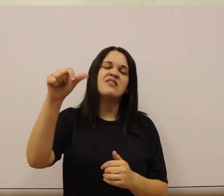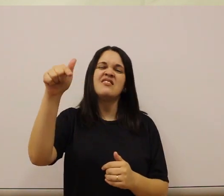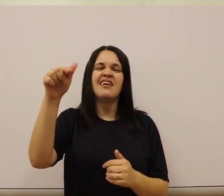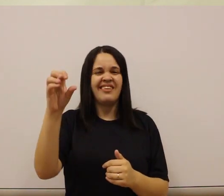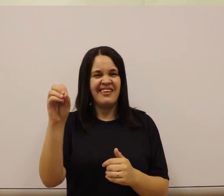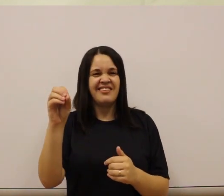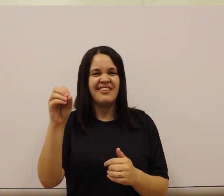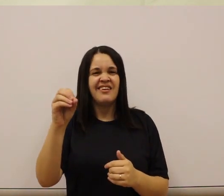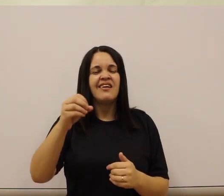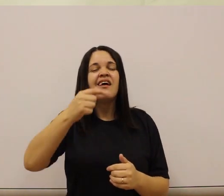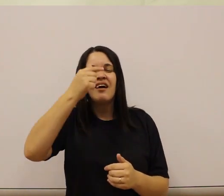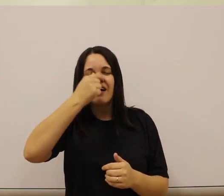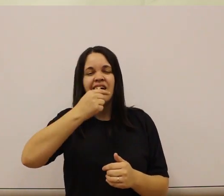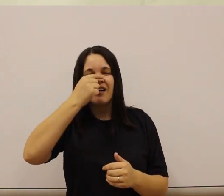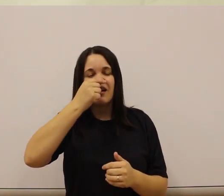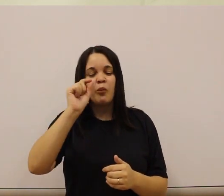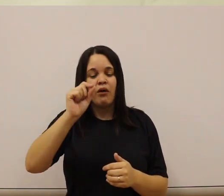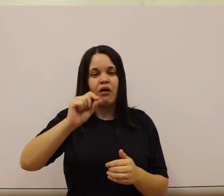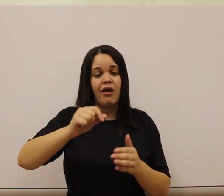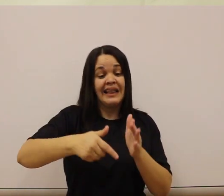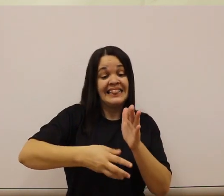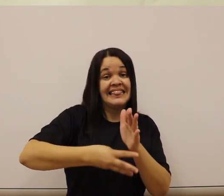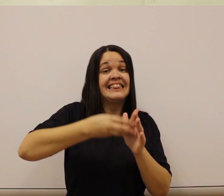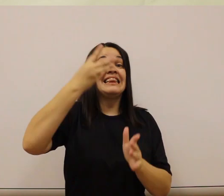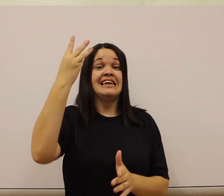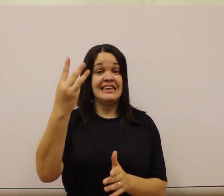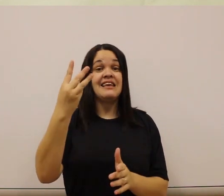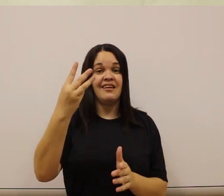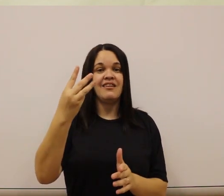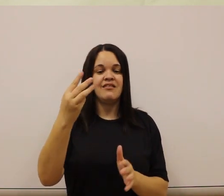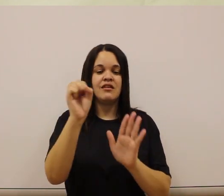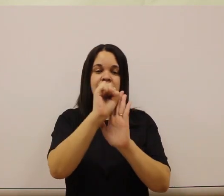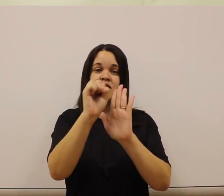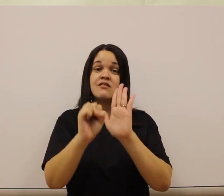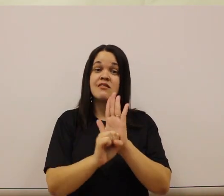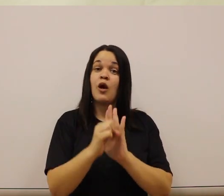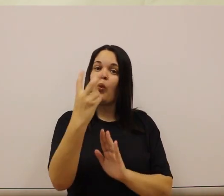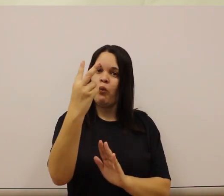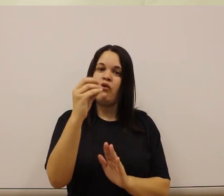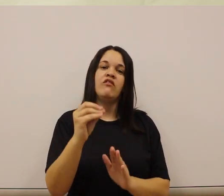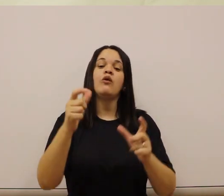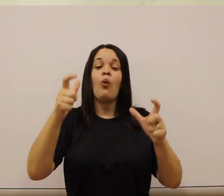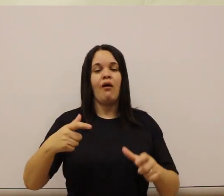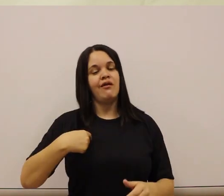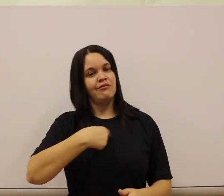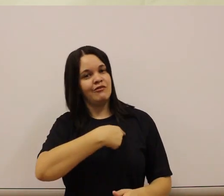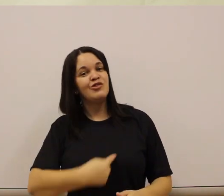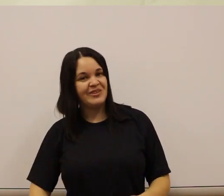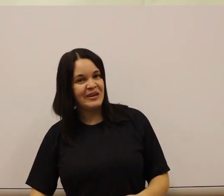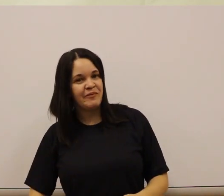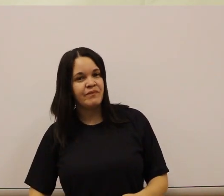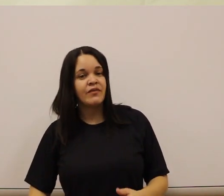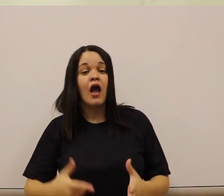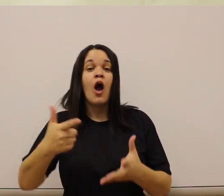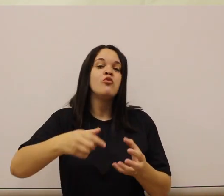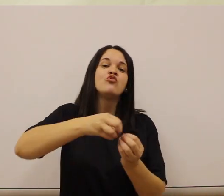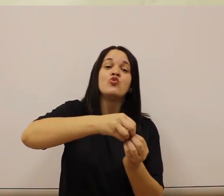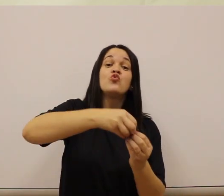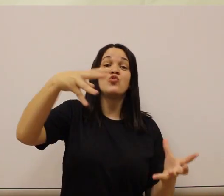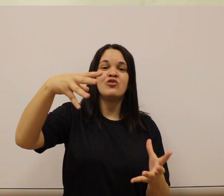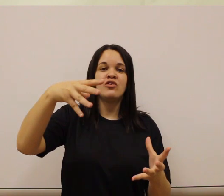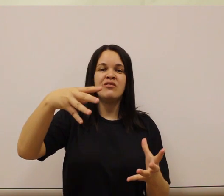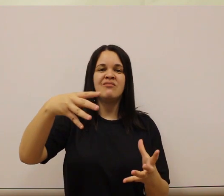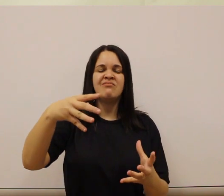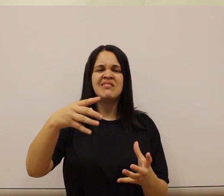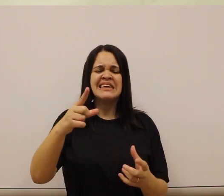Essa é a terceira pandemia da gripe do século XX, aconteceu lá em Hong Kong, o local onde surgiu uma variação